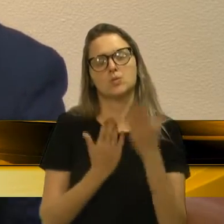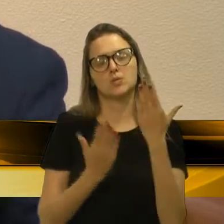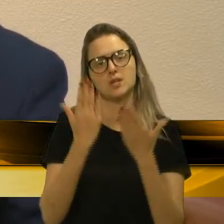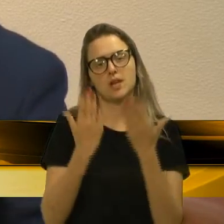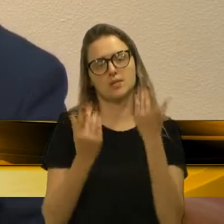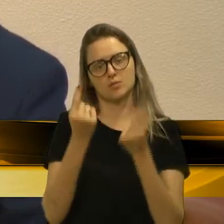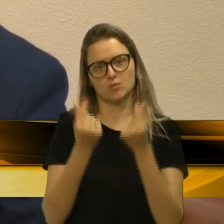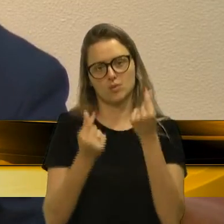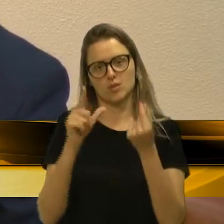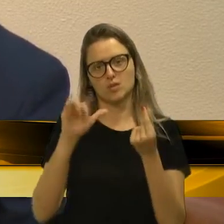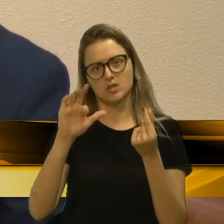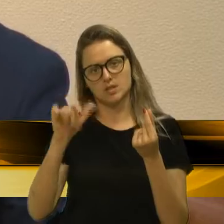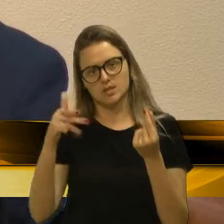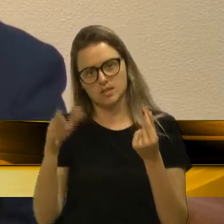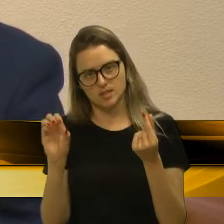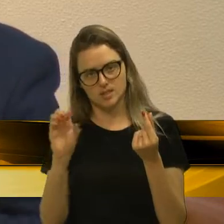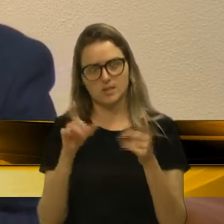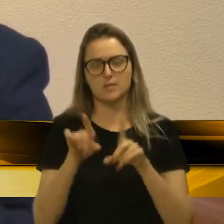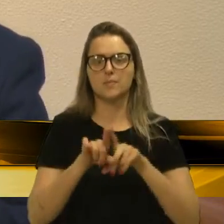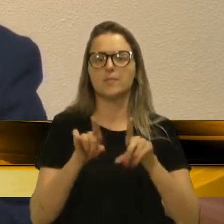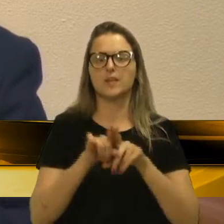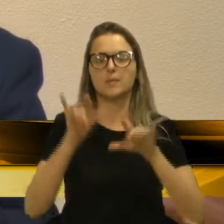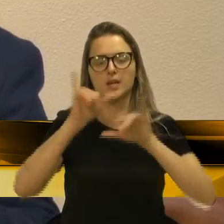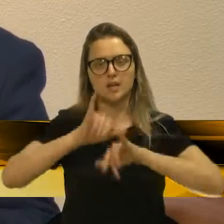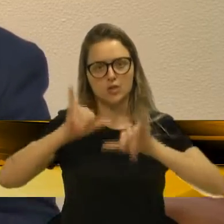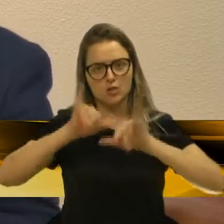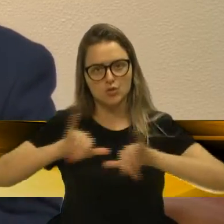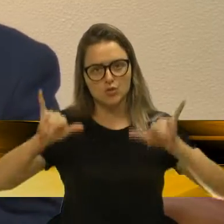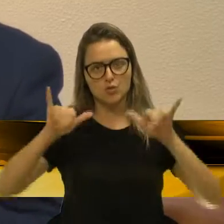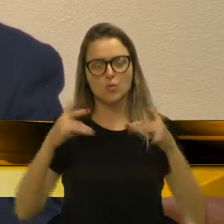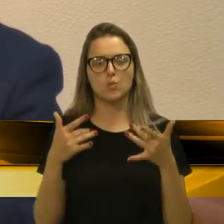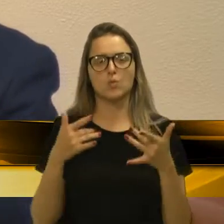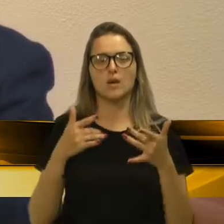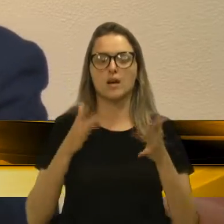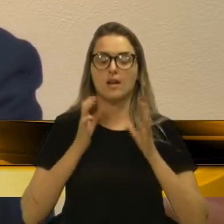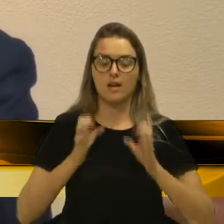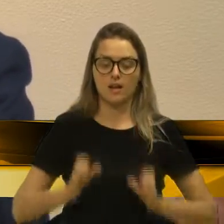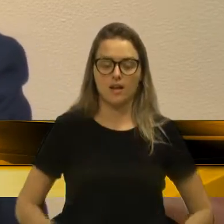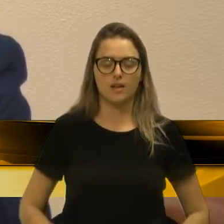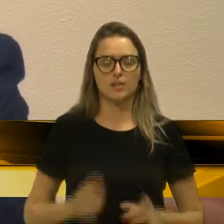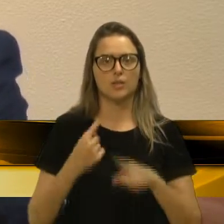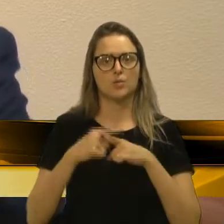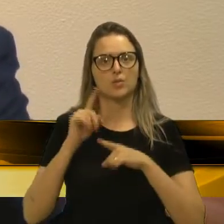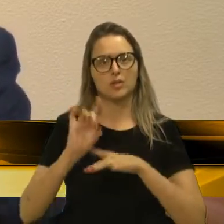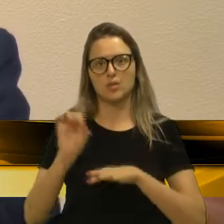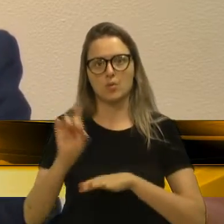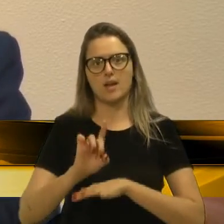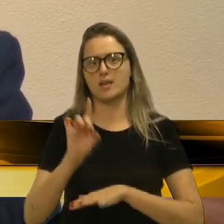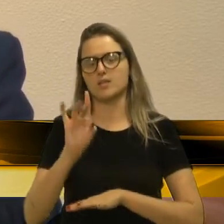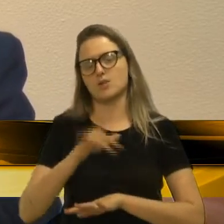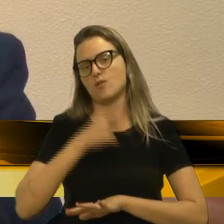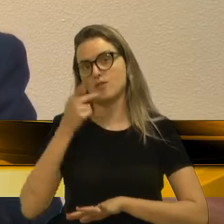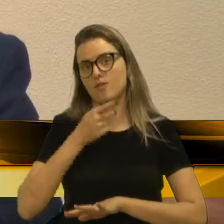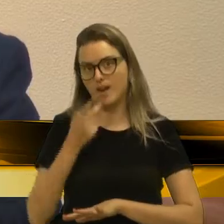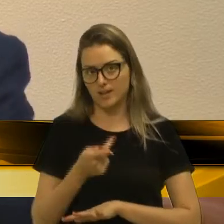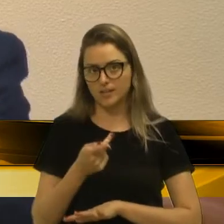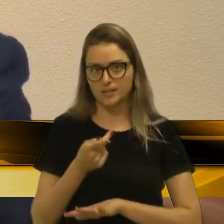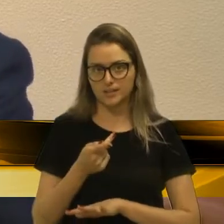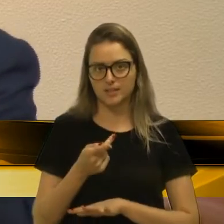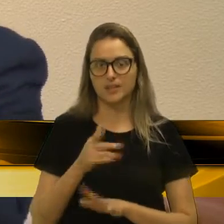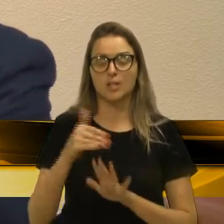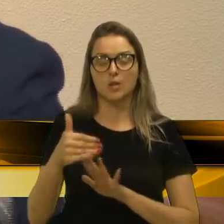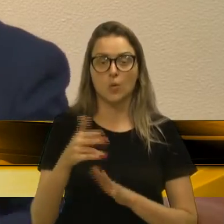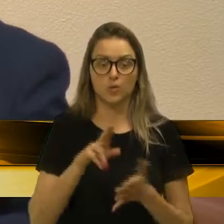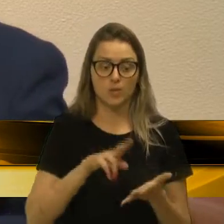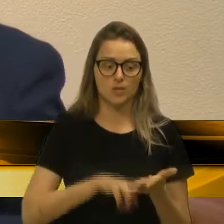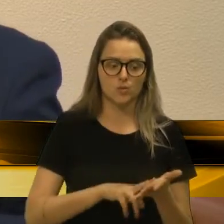aumenta. Ela divulga uma nova cultura ética, porque a gente fica só no discurso, os políticos estão ficando só no discurso, quando assumem